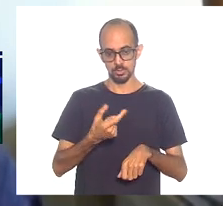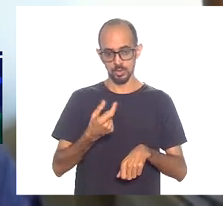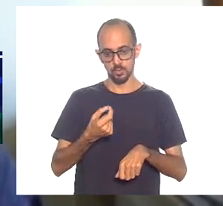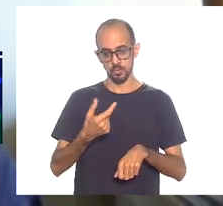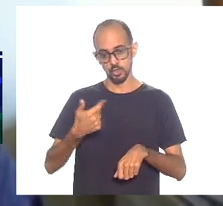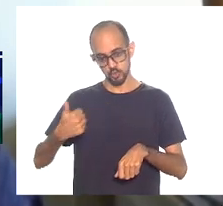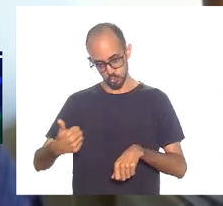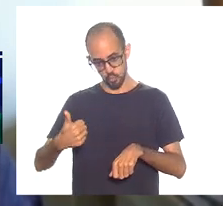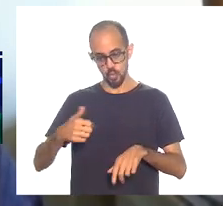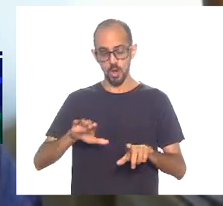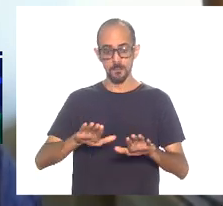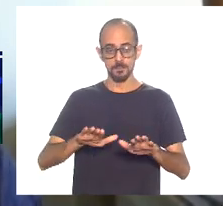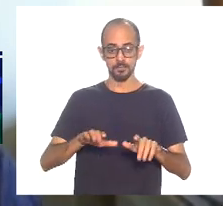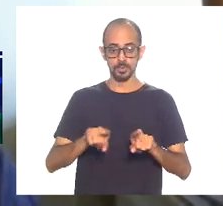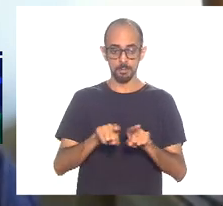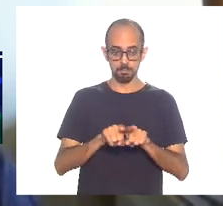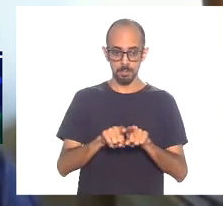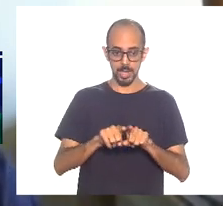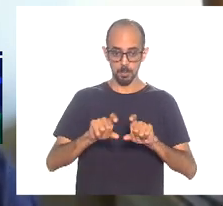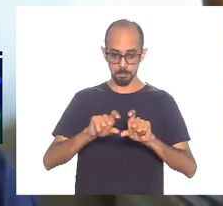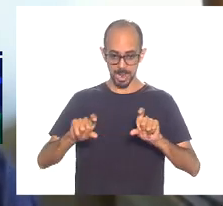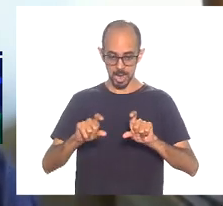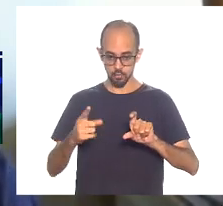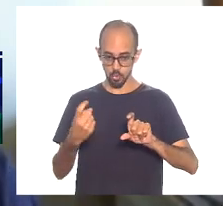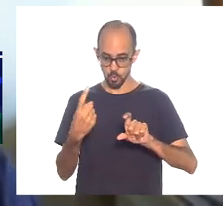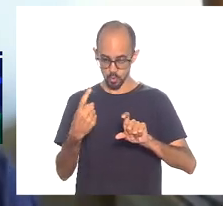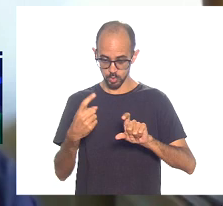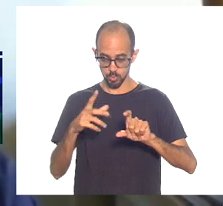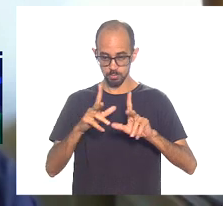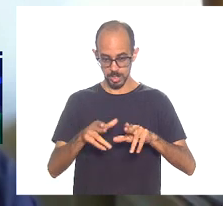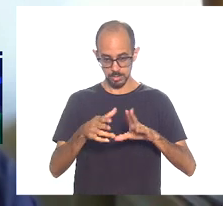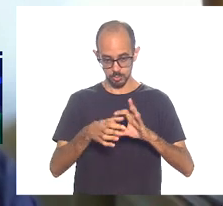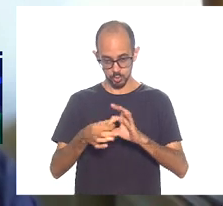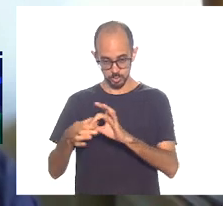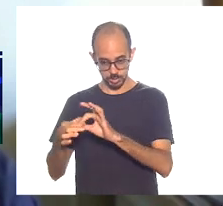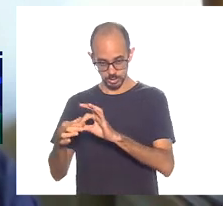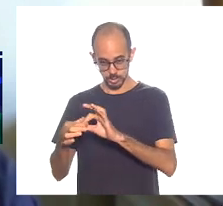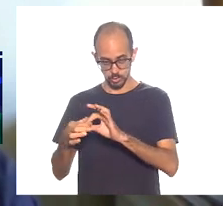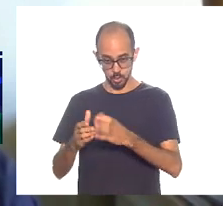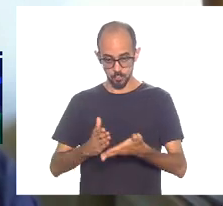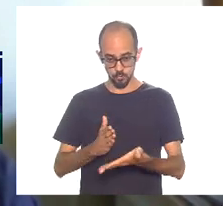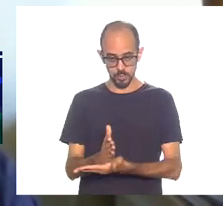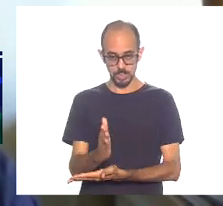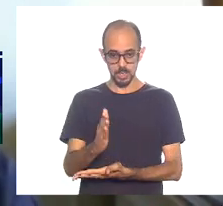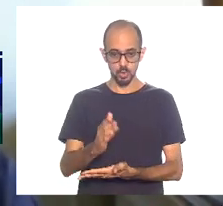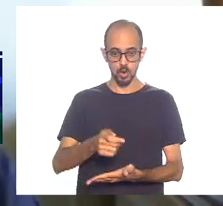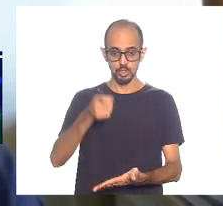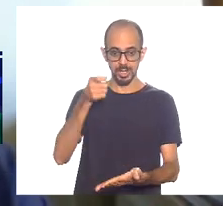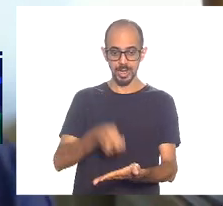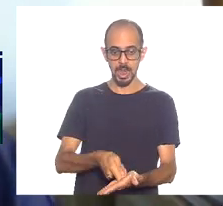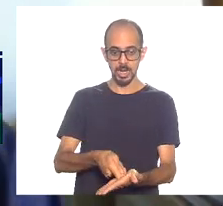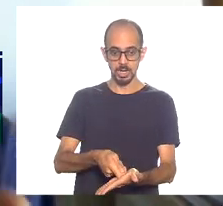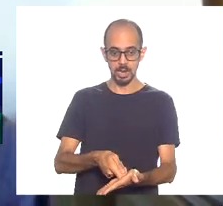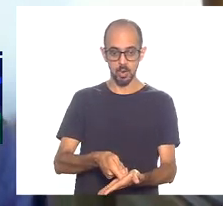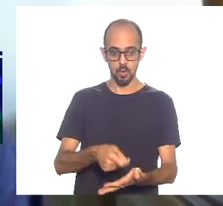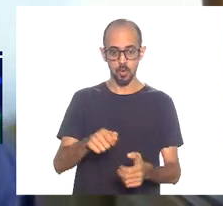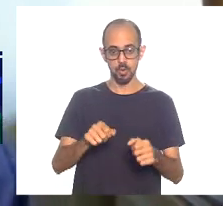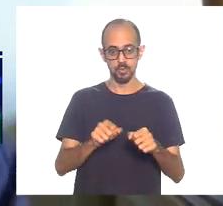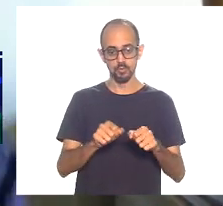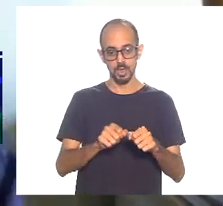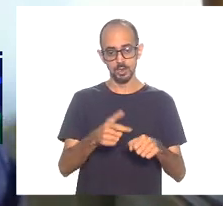ah e também no parágrafo único não bebe sentido vencedor de vida irão de energia é realizados em